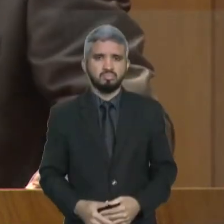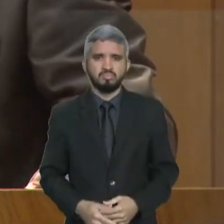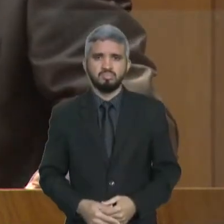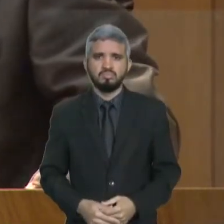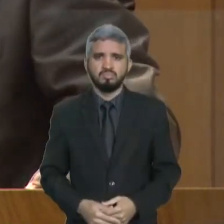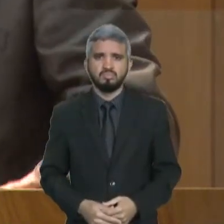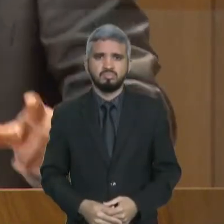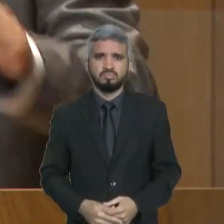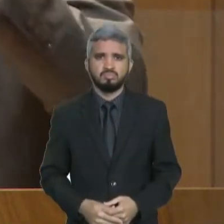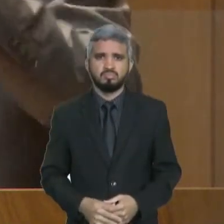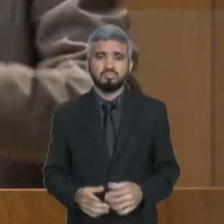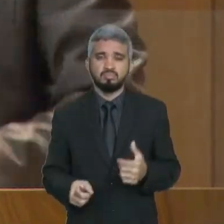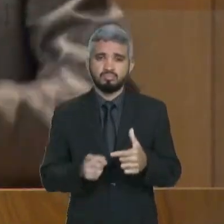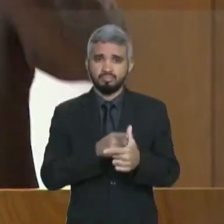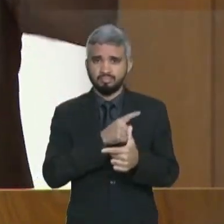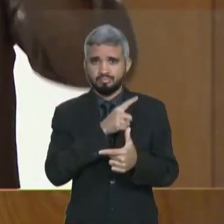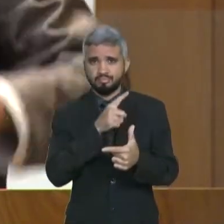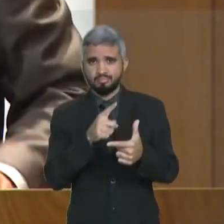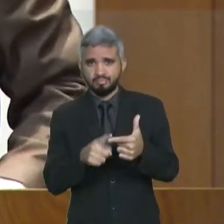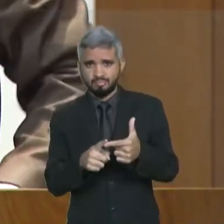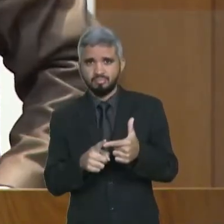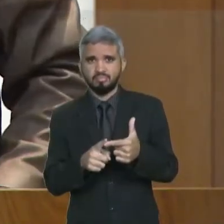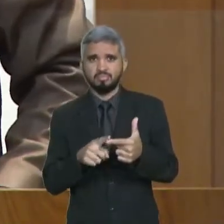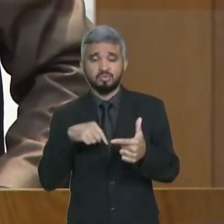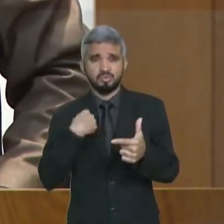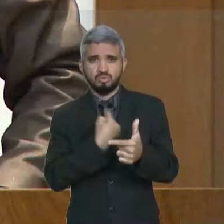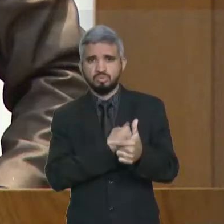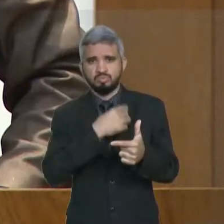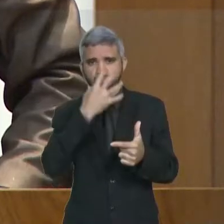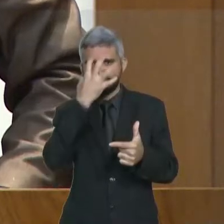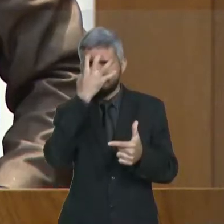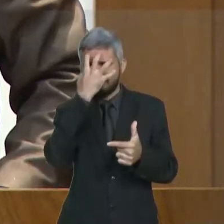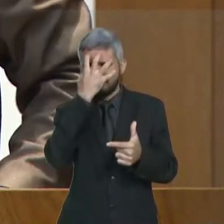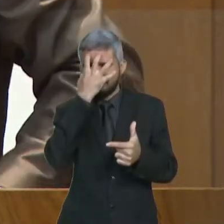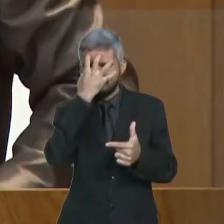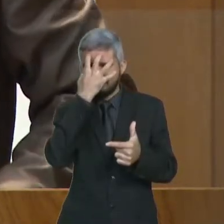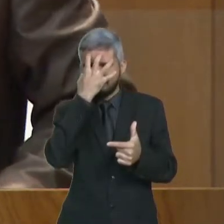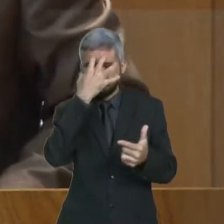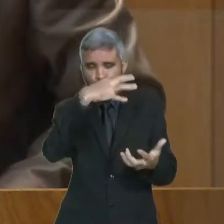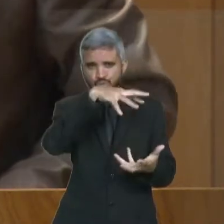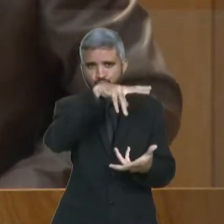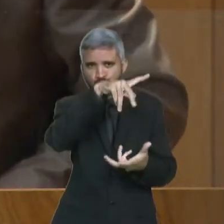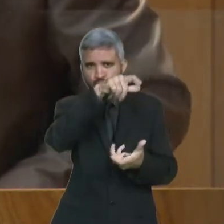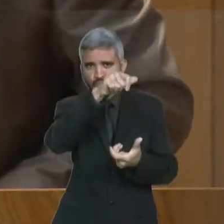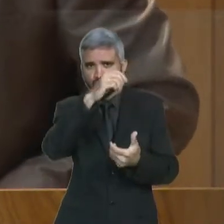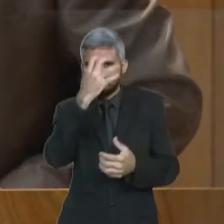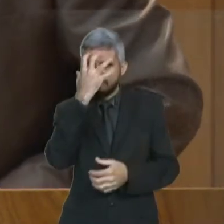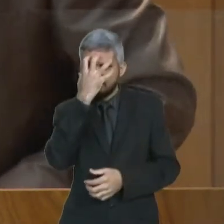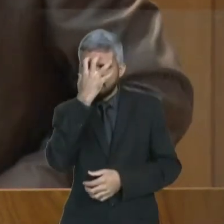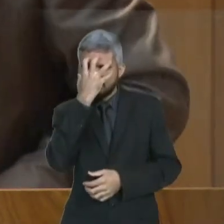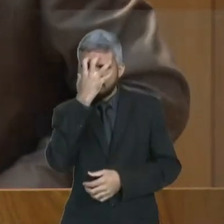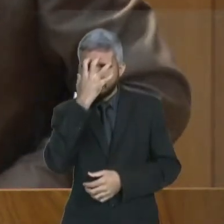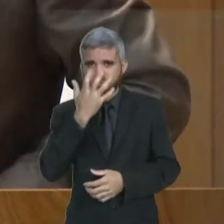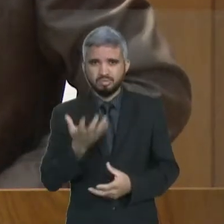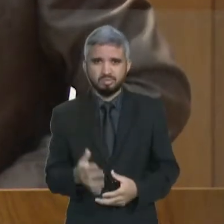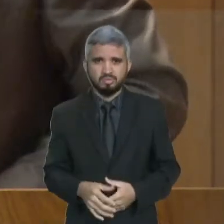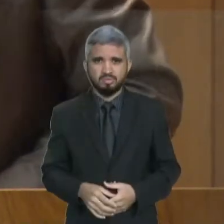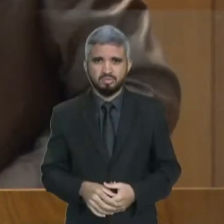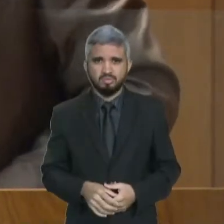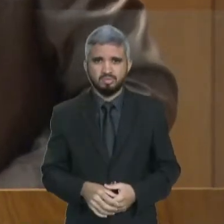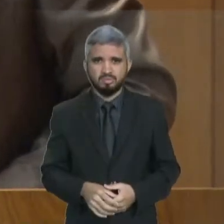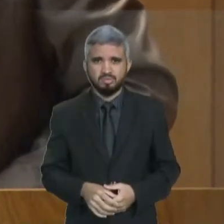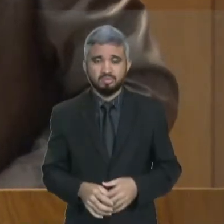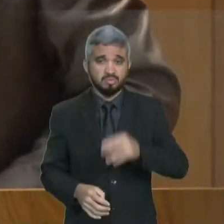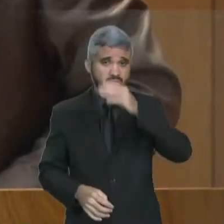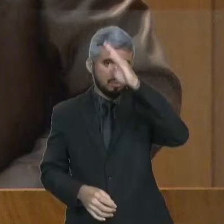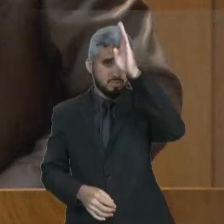Presidente somos submetidos ao vexame internacional e o Brasil que se orgulha do que Osvaldo